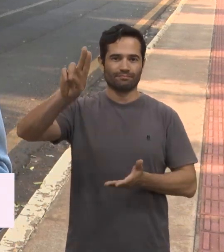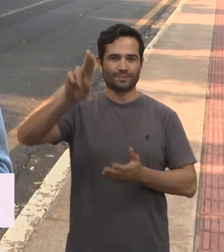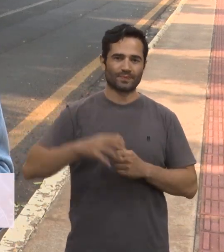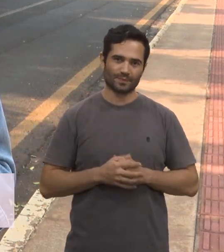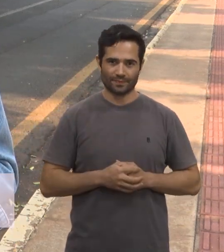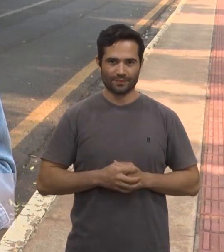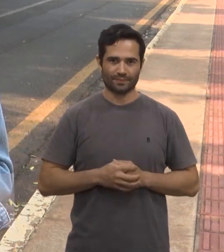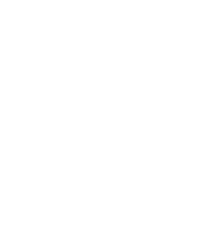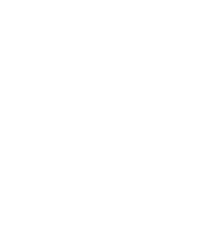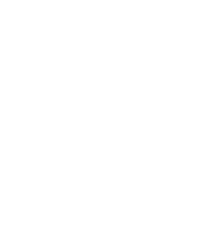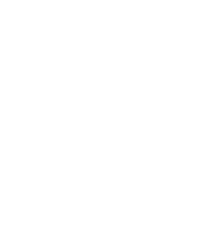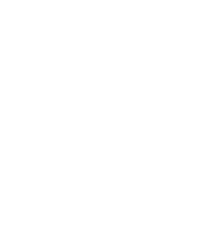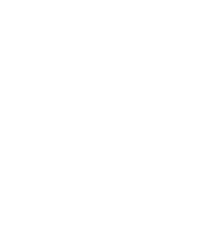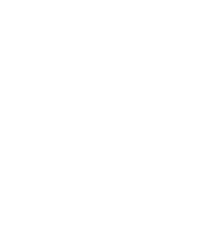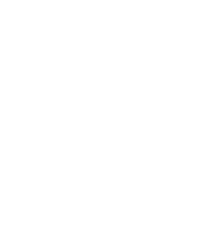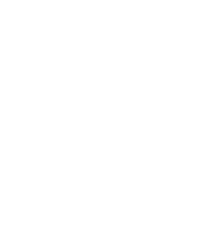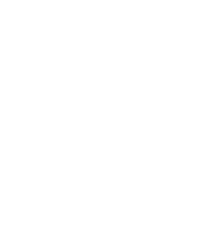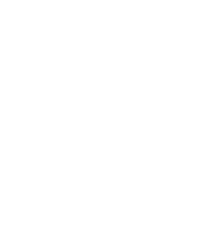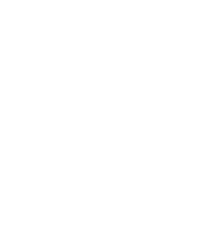universidade